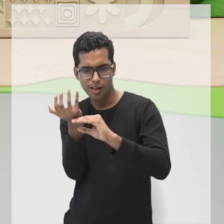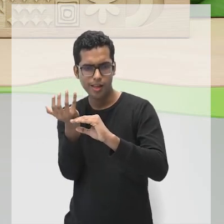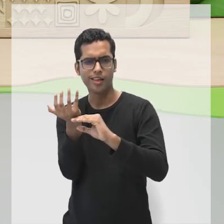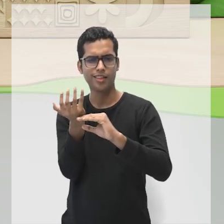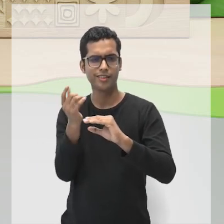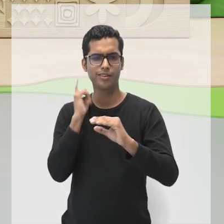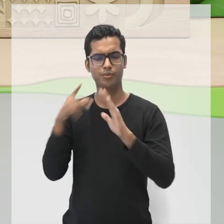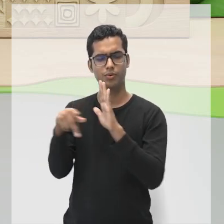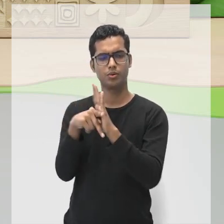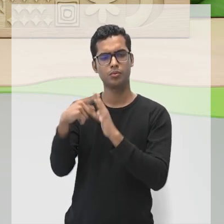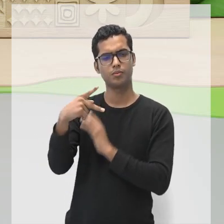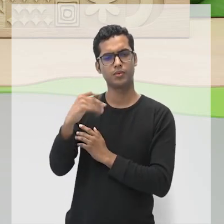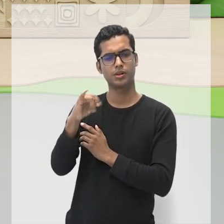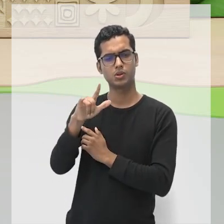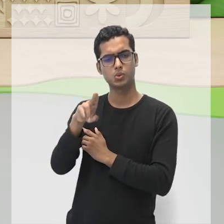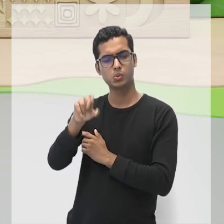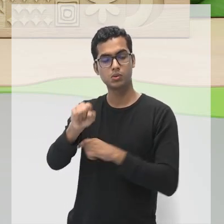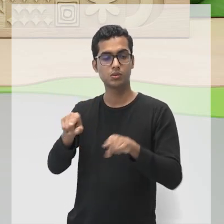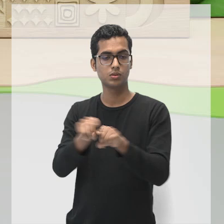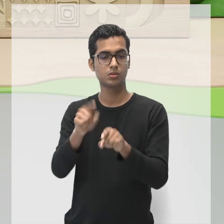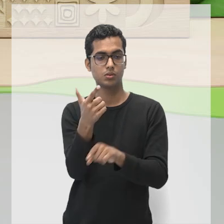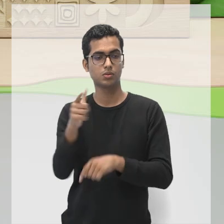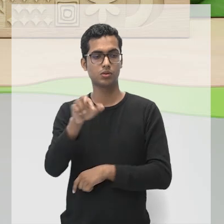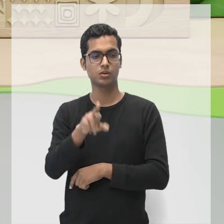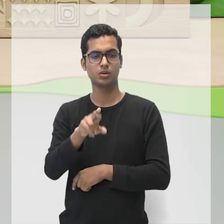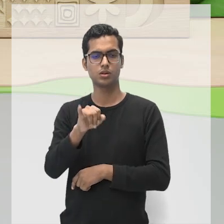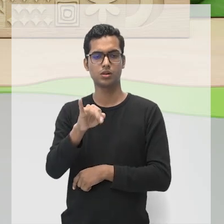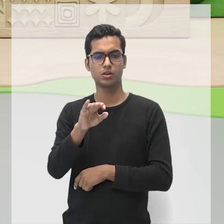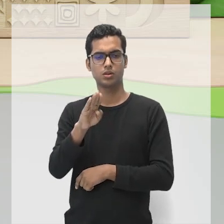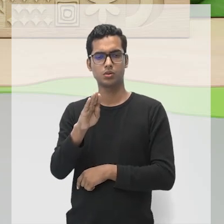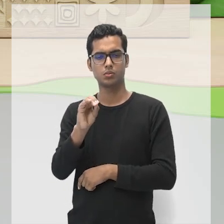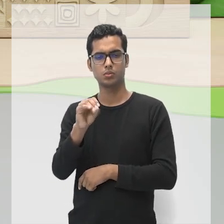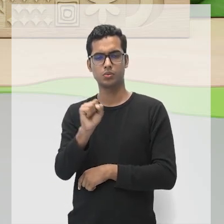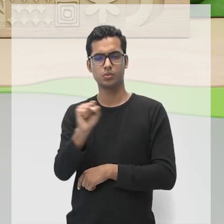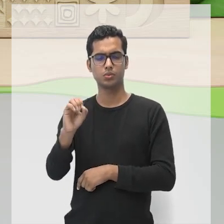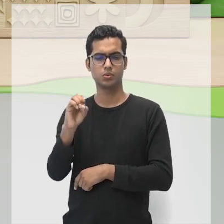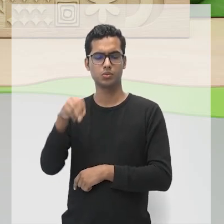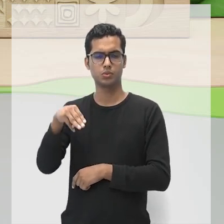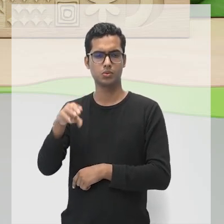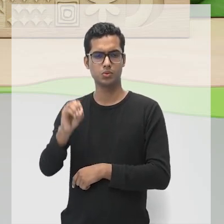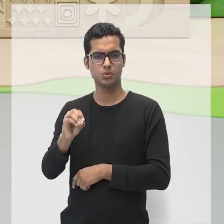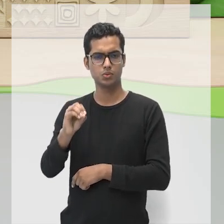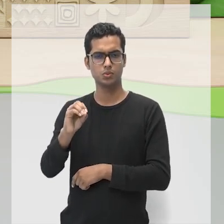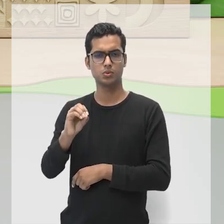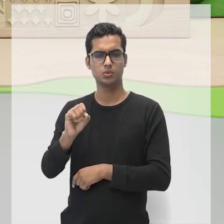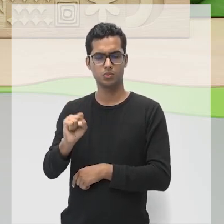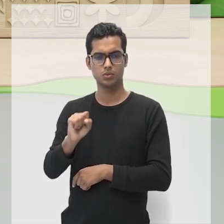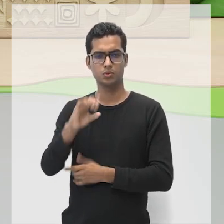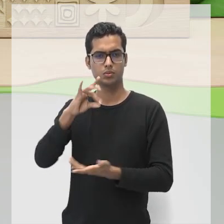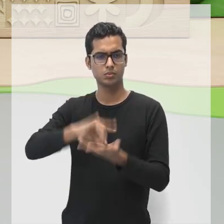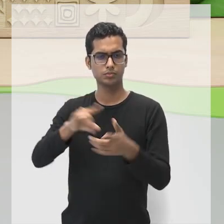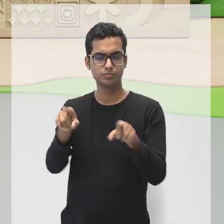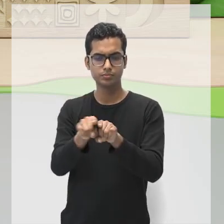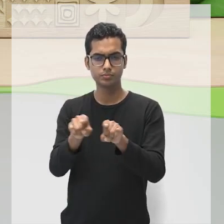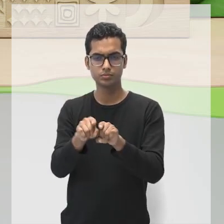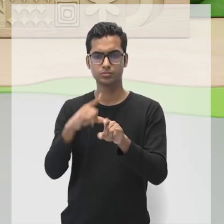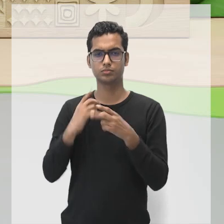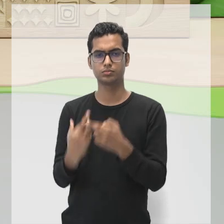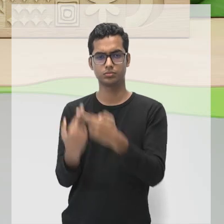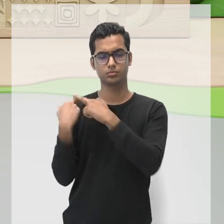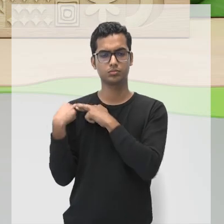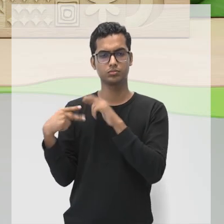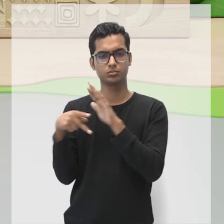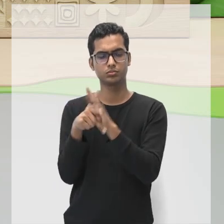são as estruturas responsáveis pela produção de proteínas, certo?